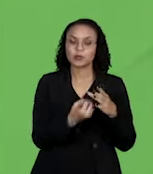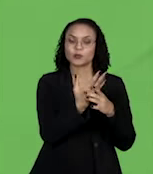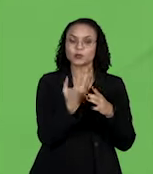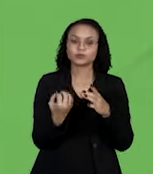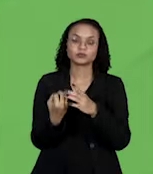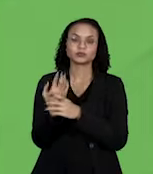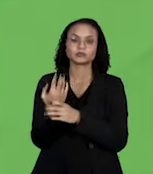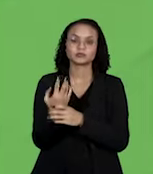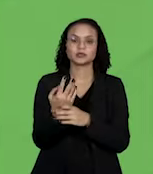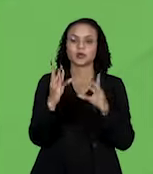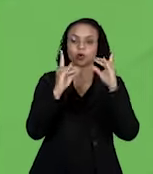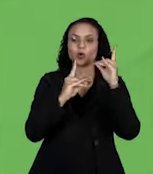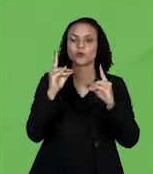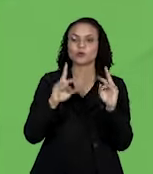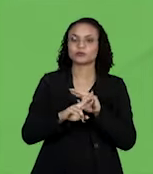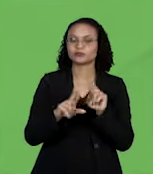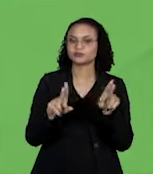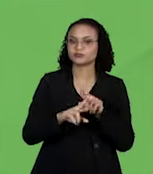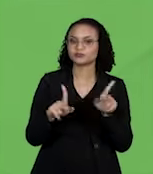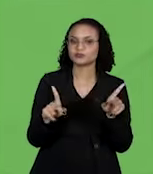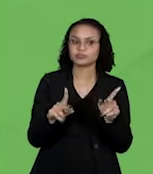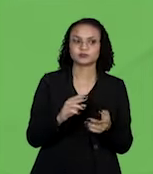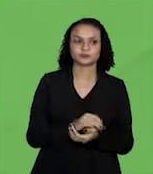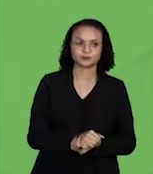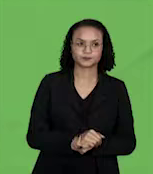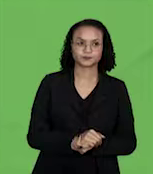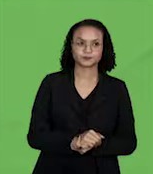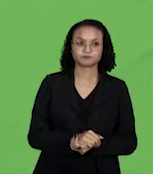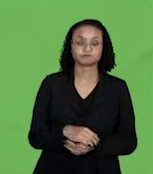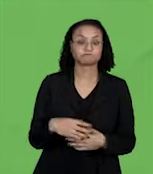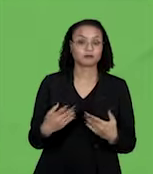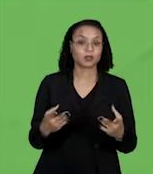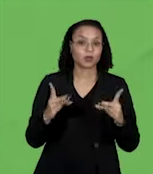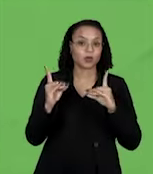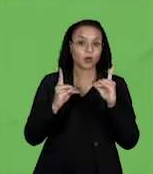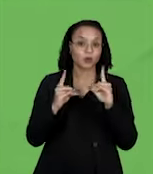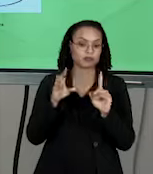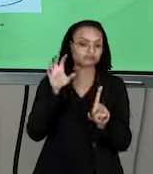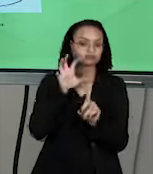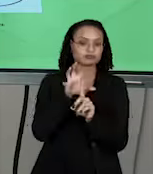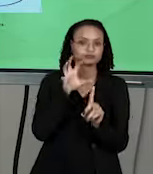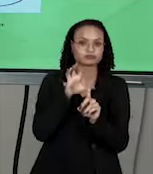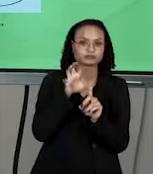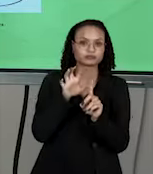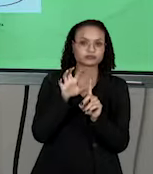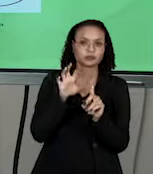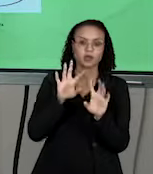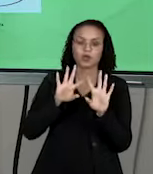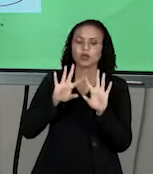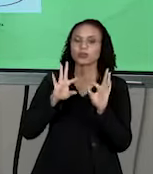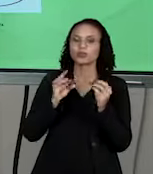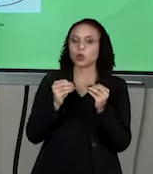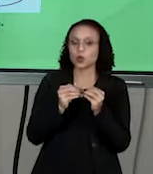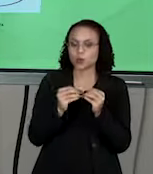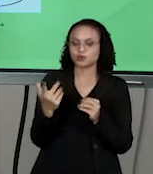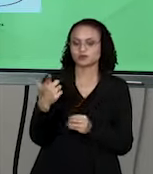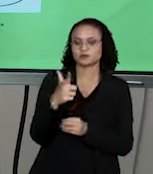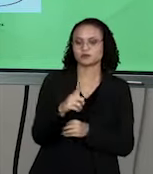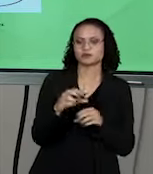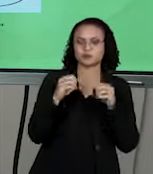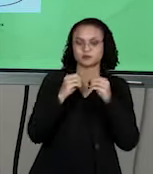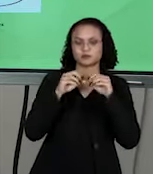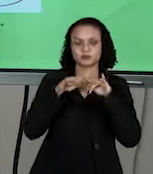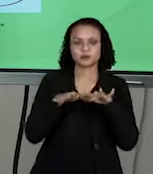hormônios. Esses hormônios, pessoal, eles vão atuar em todas as outras glândulas. Então, ela produz, por exemplo,